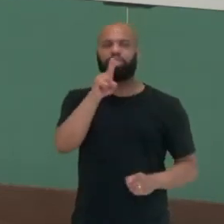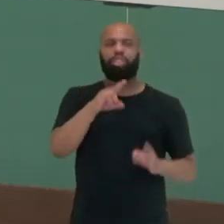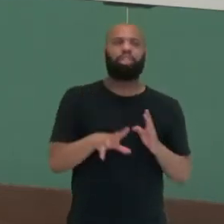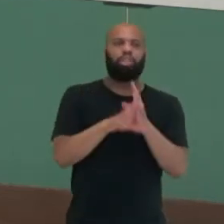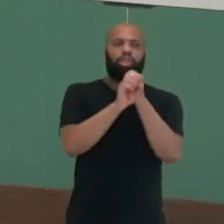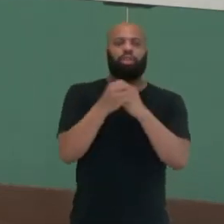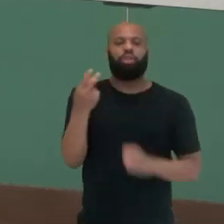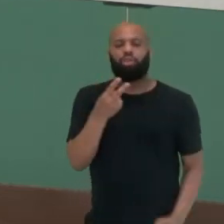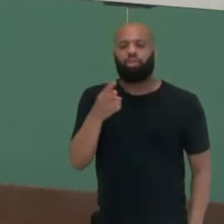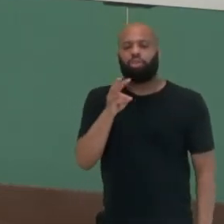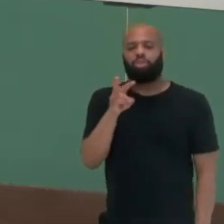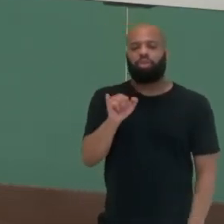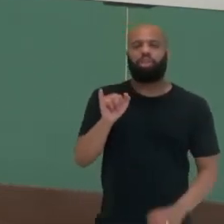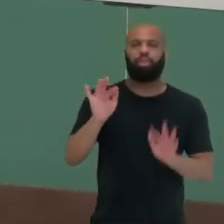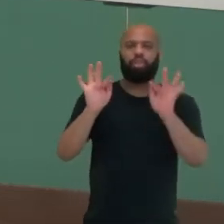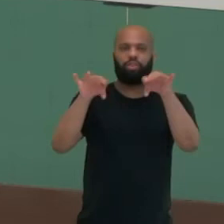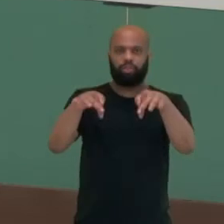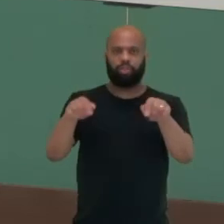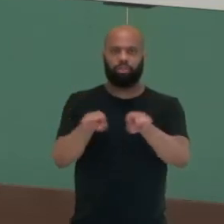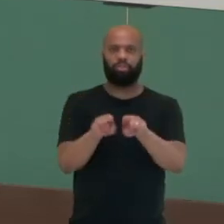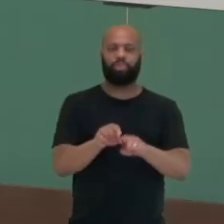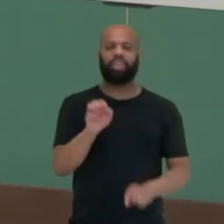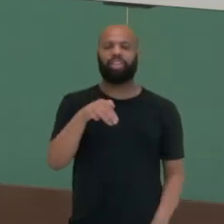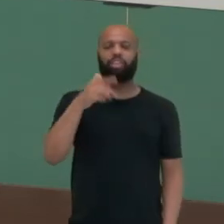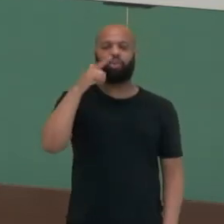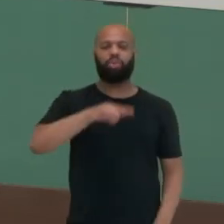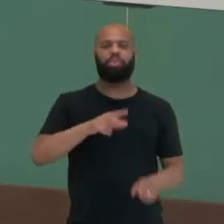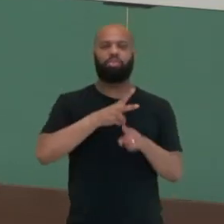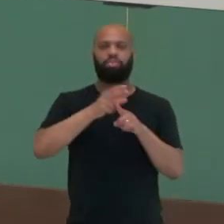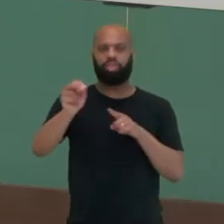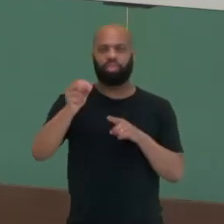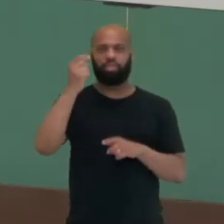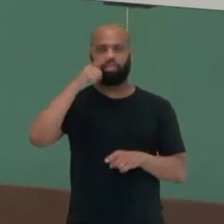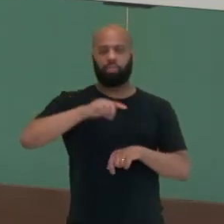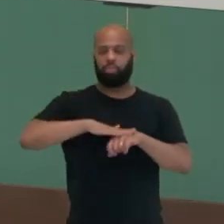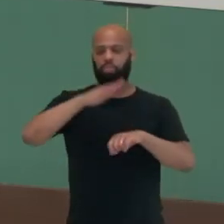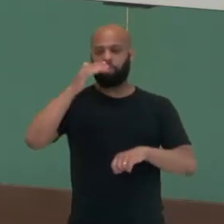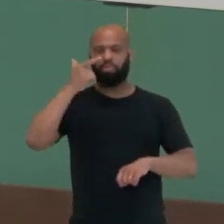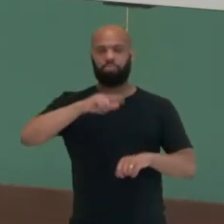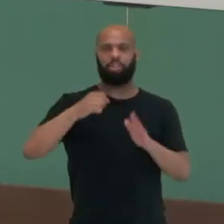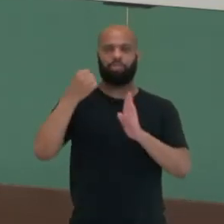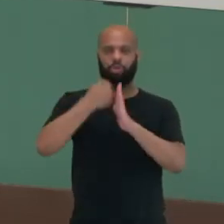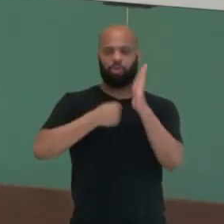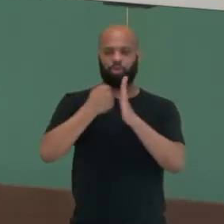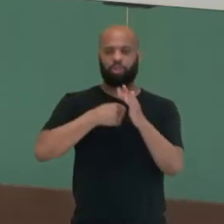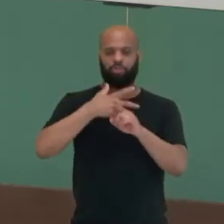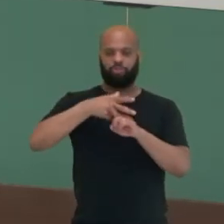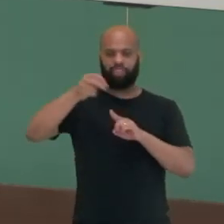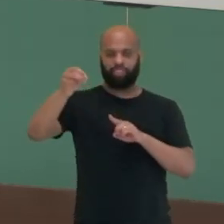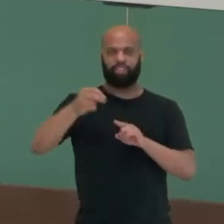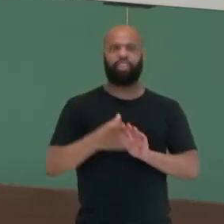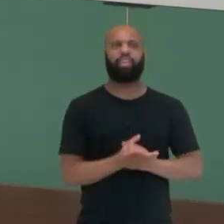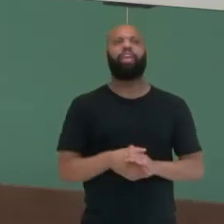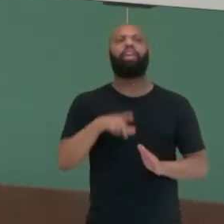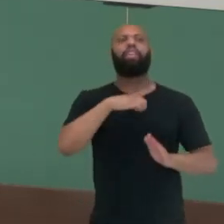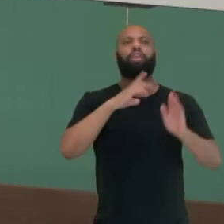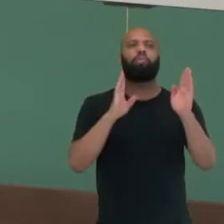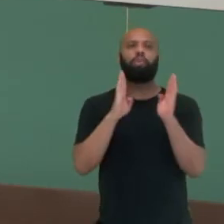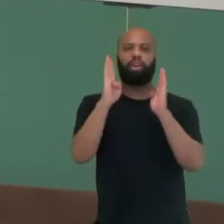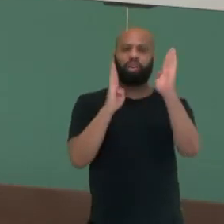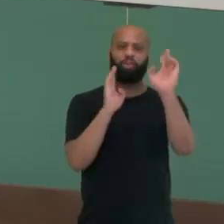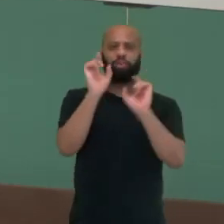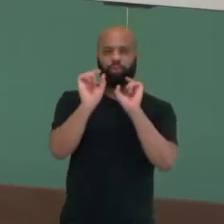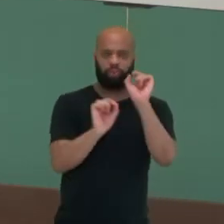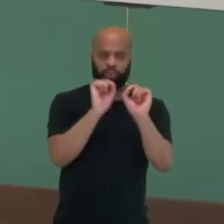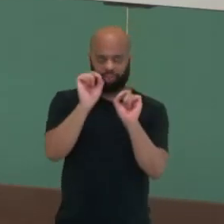2 rounds vai ser a pontuação final e quem ganhou, né? Óbvio, quem fez mais pontos vai ganhar a luta. A duração. Então,